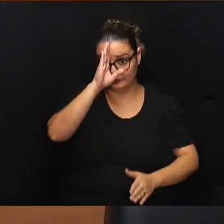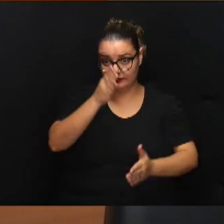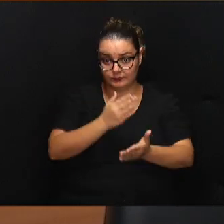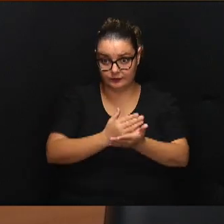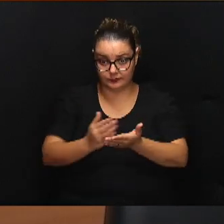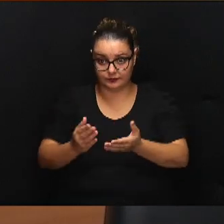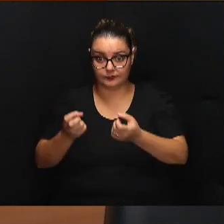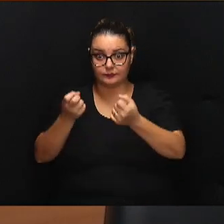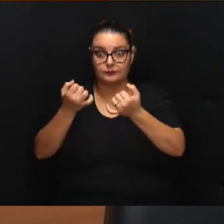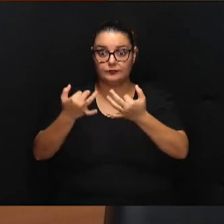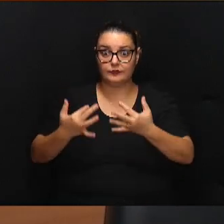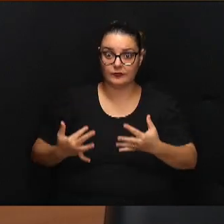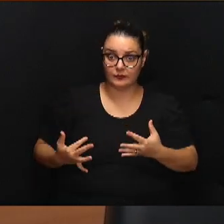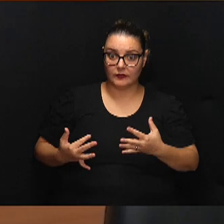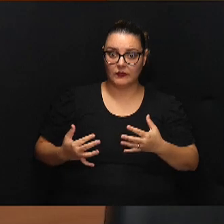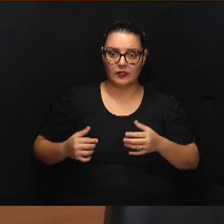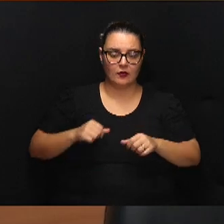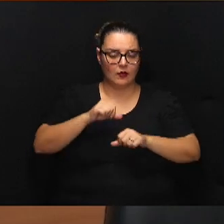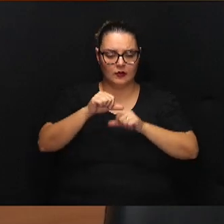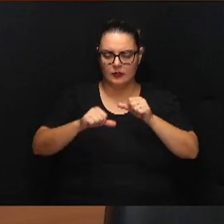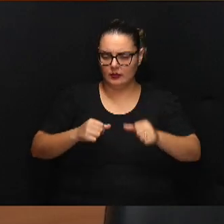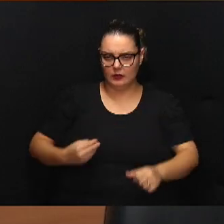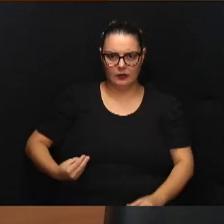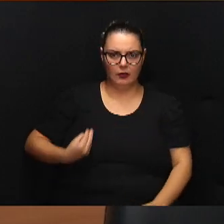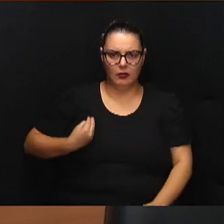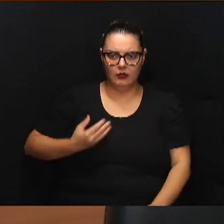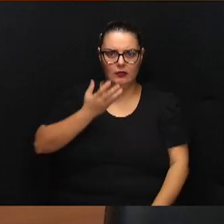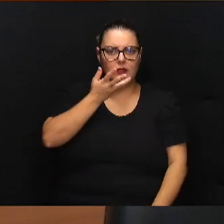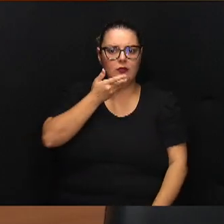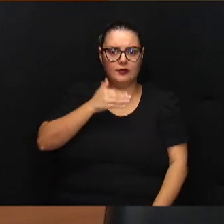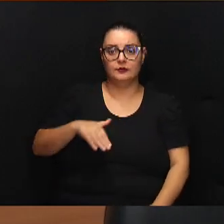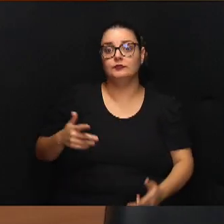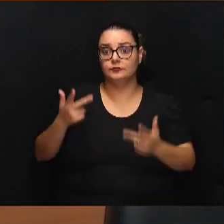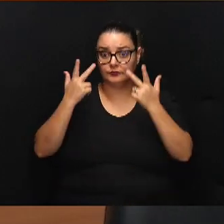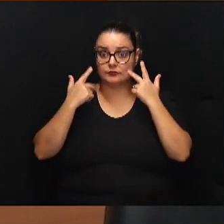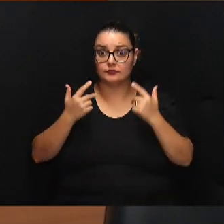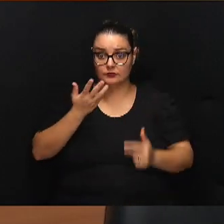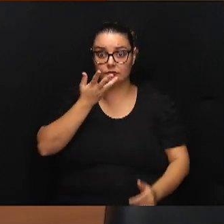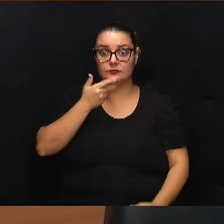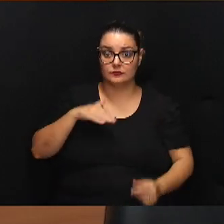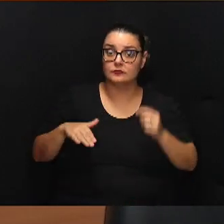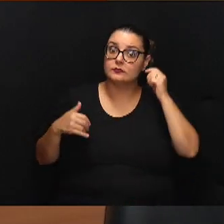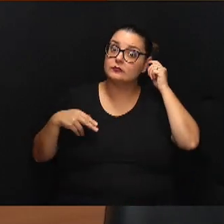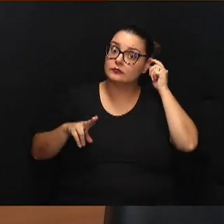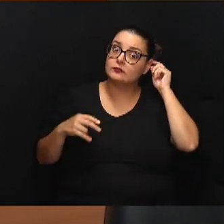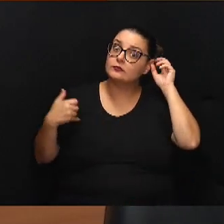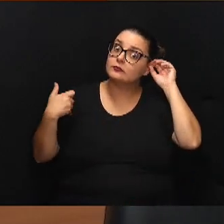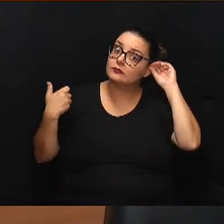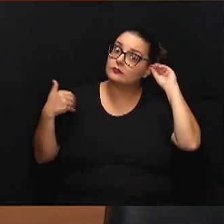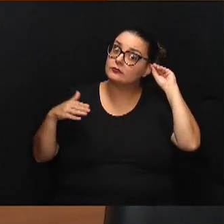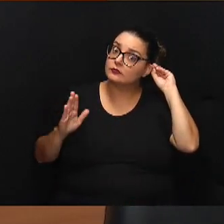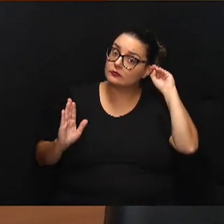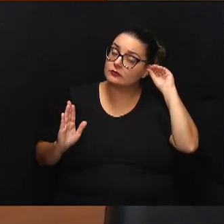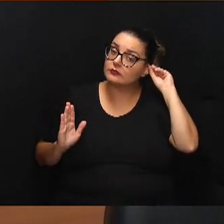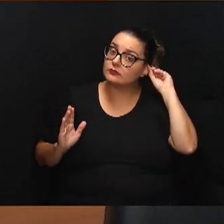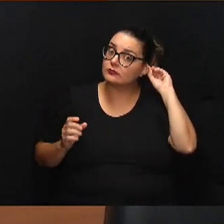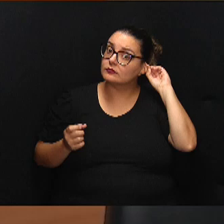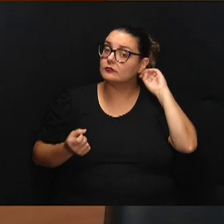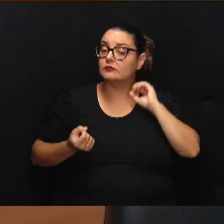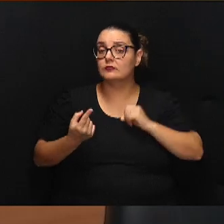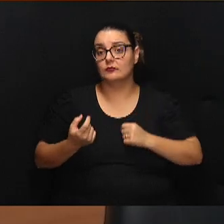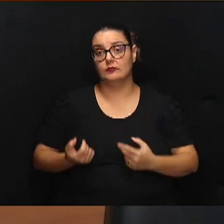orientar muda completamente a vida daquela criança, geralmente são crianças, né, ou adolescentes, alguns adultos